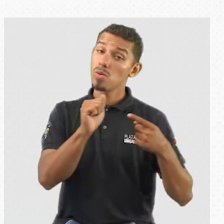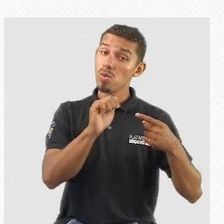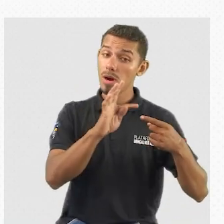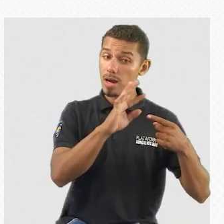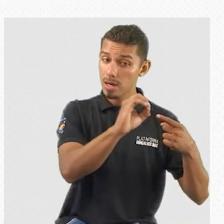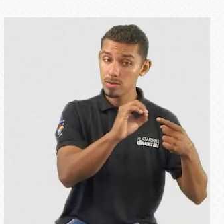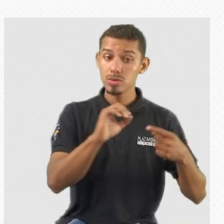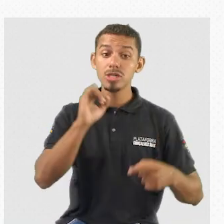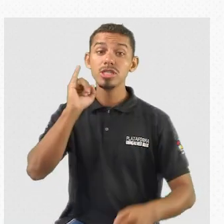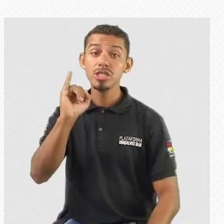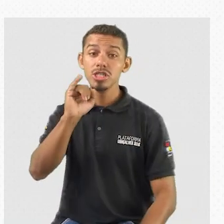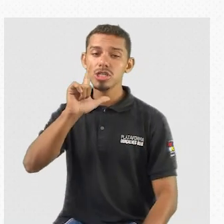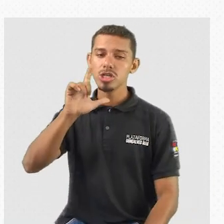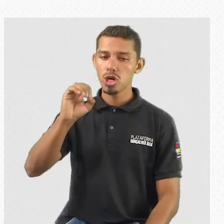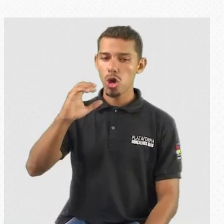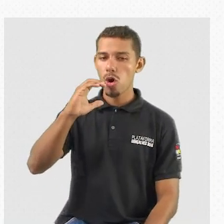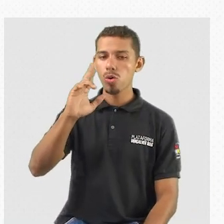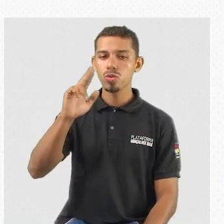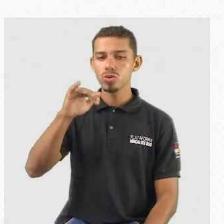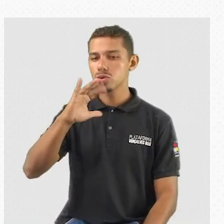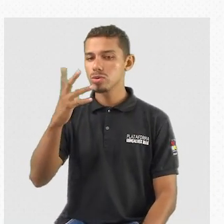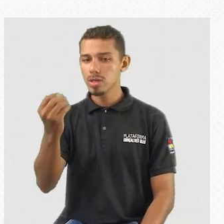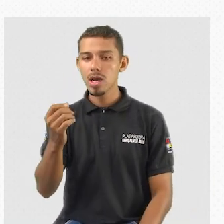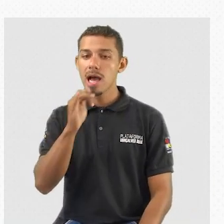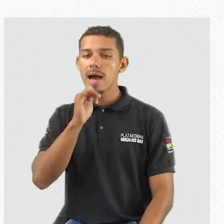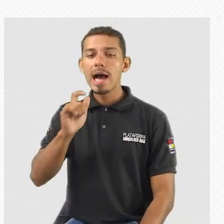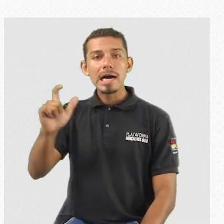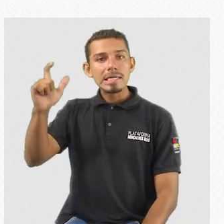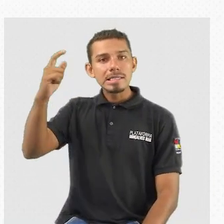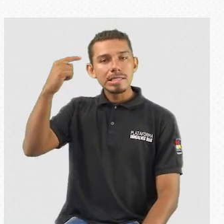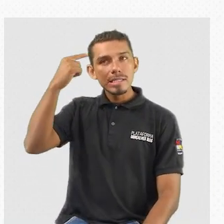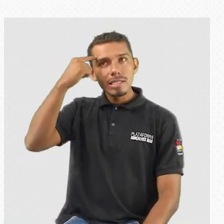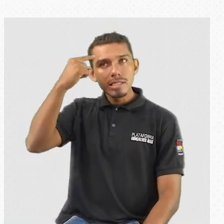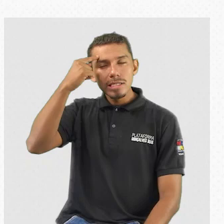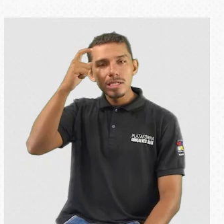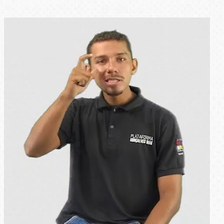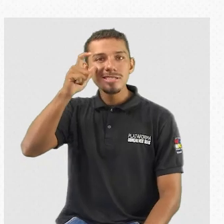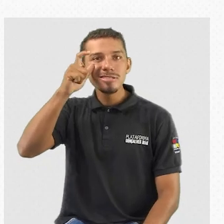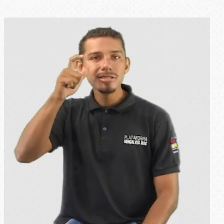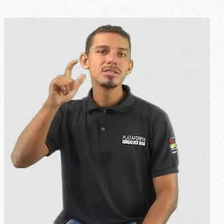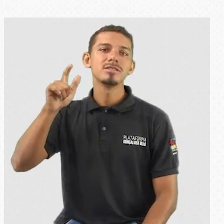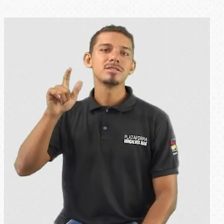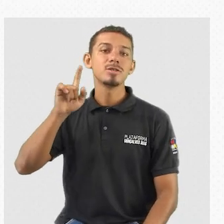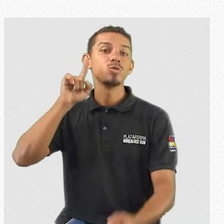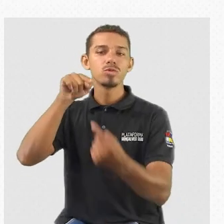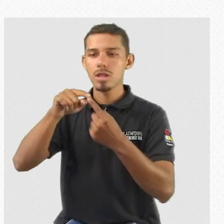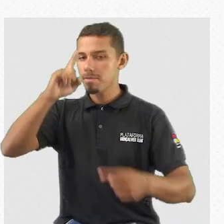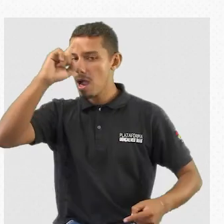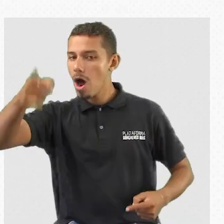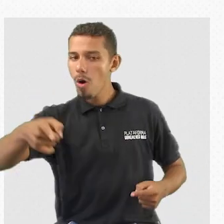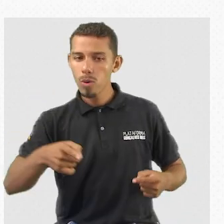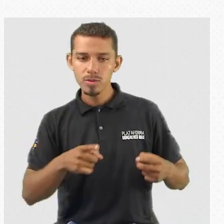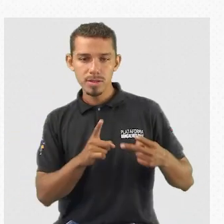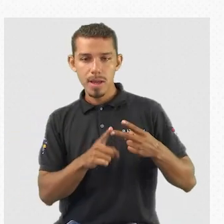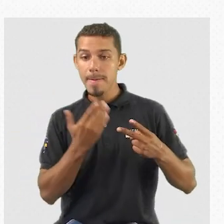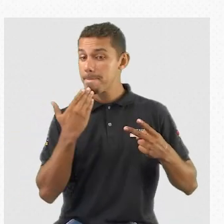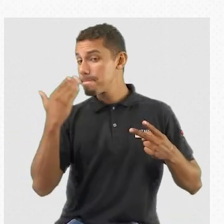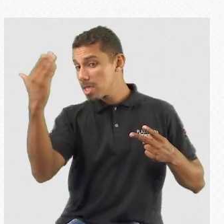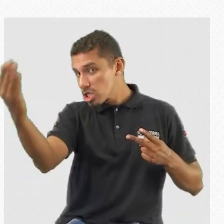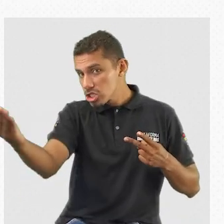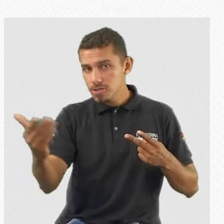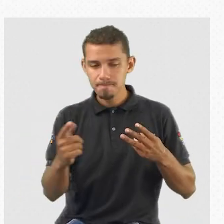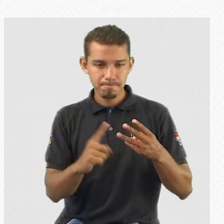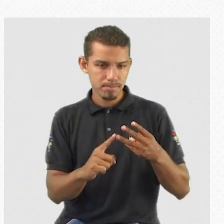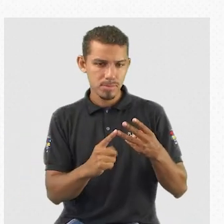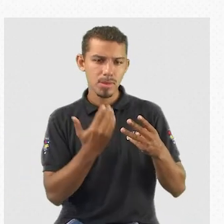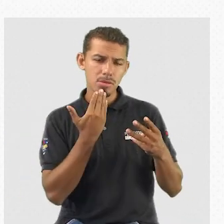ato ilocucionário, que é a intenção do falante. Dar uma ordem, pedir alguma